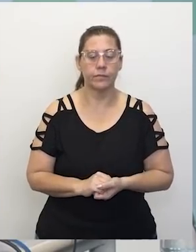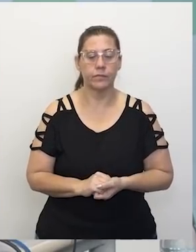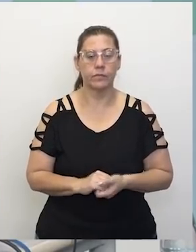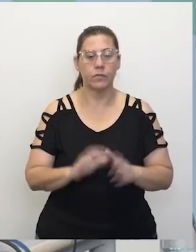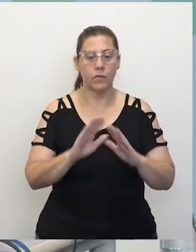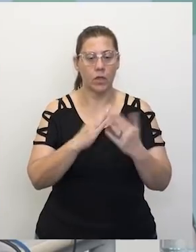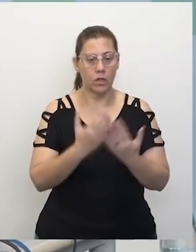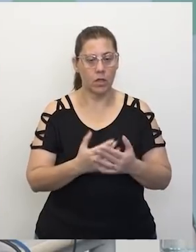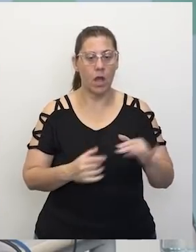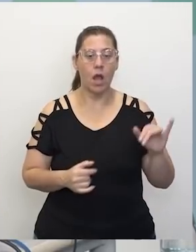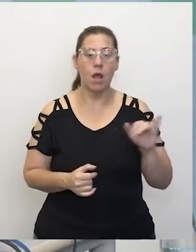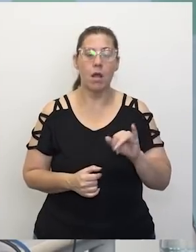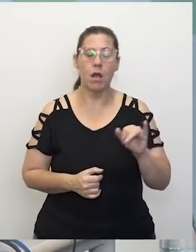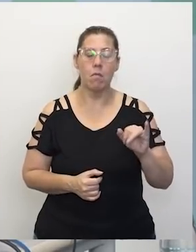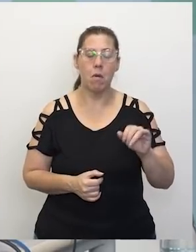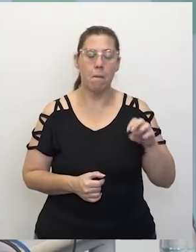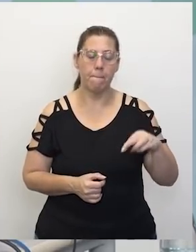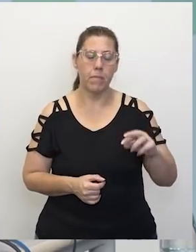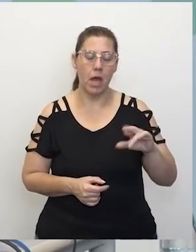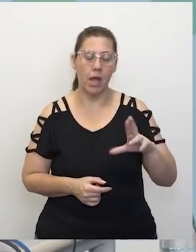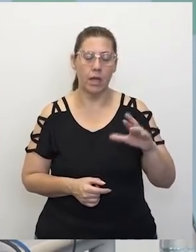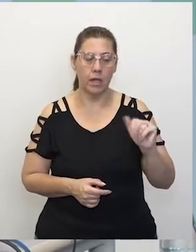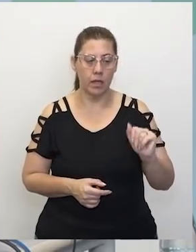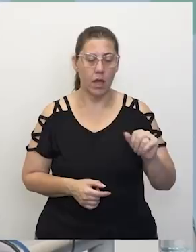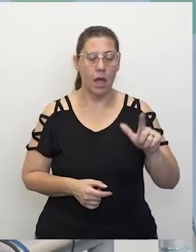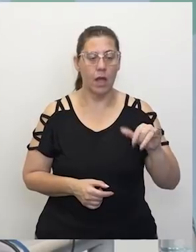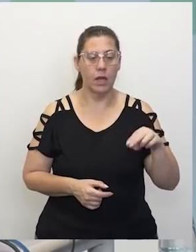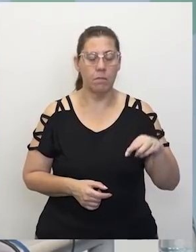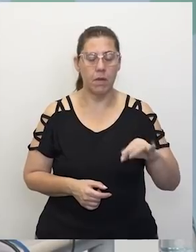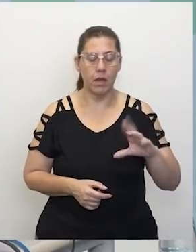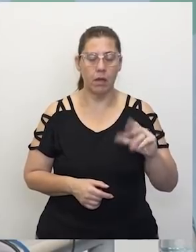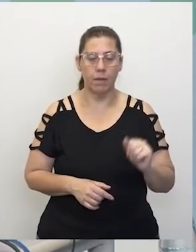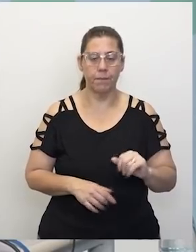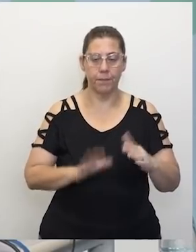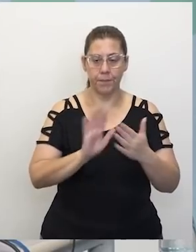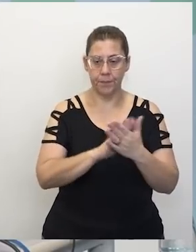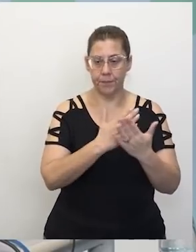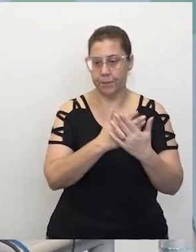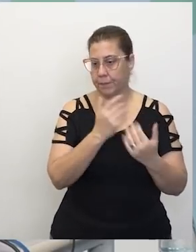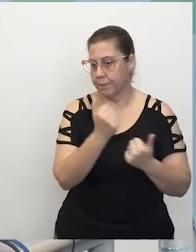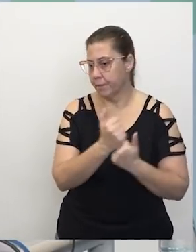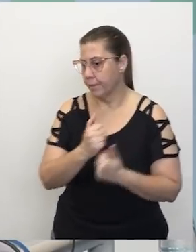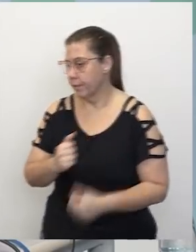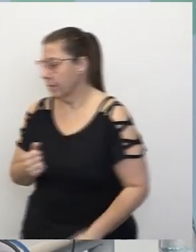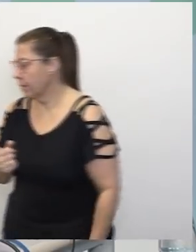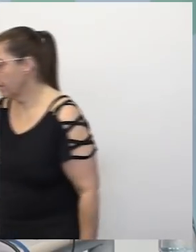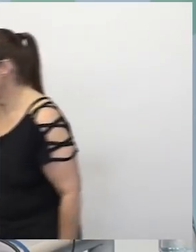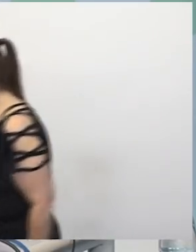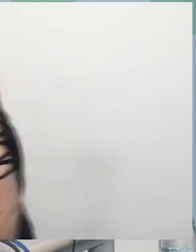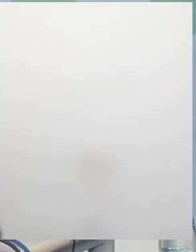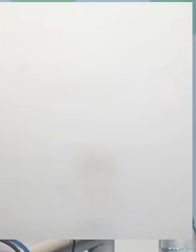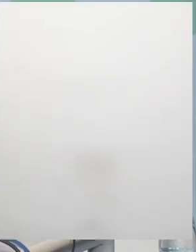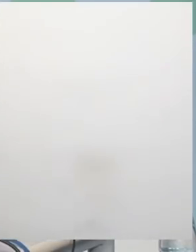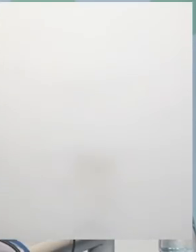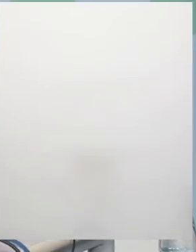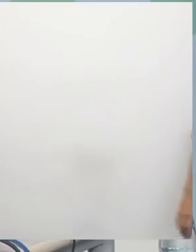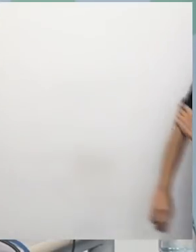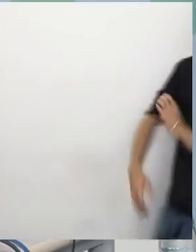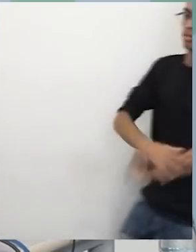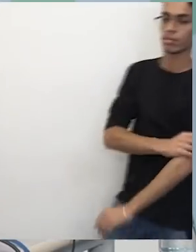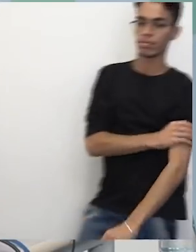Escola Irmã Maria, tá? Lá de Limeira, professora Larissa aqui com a gente também. Para